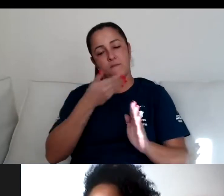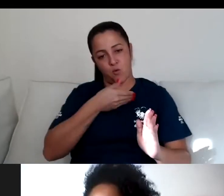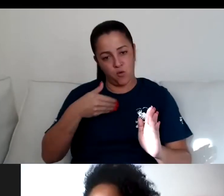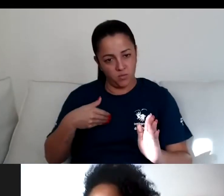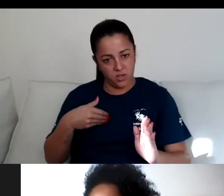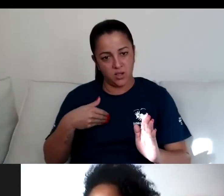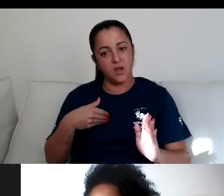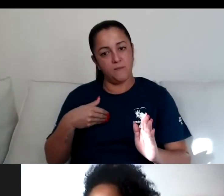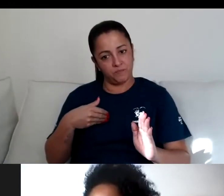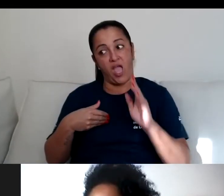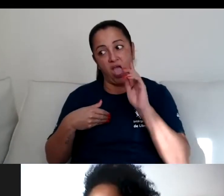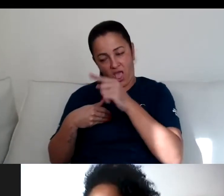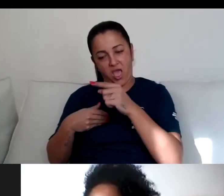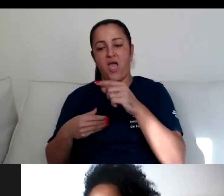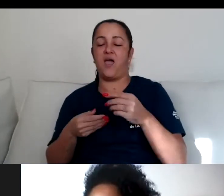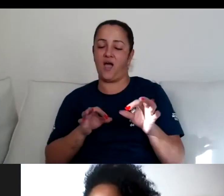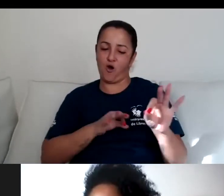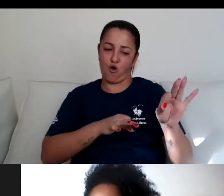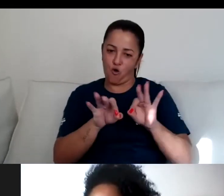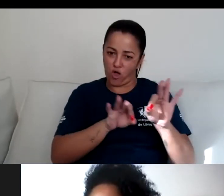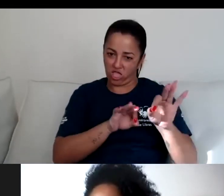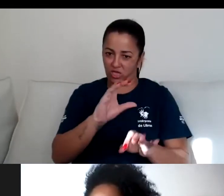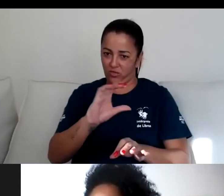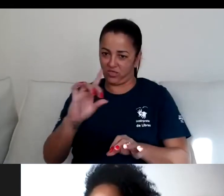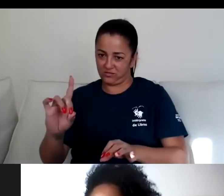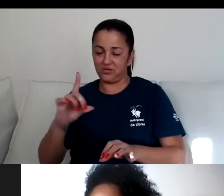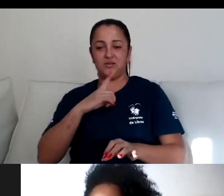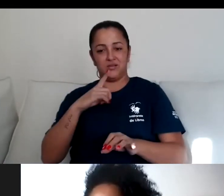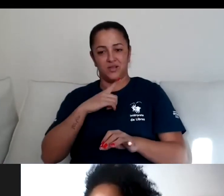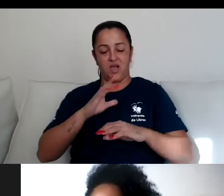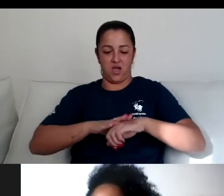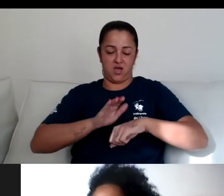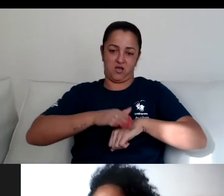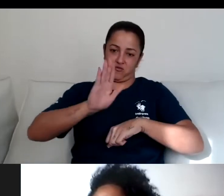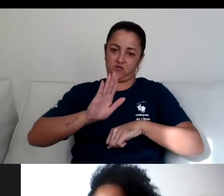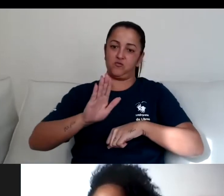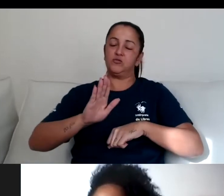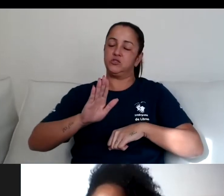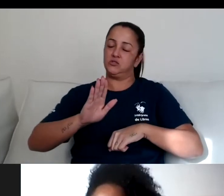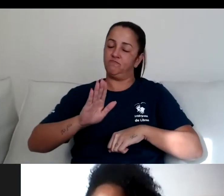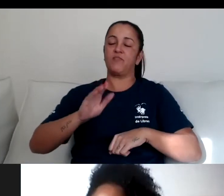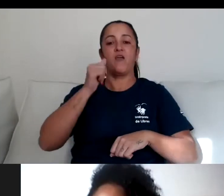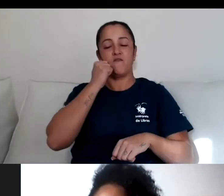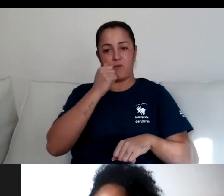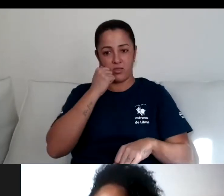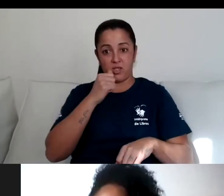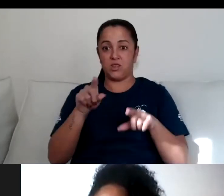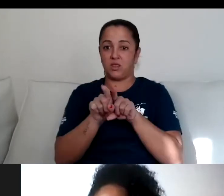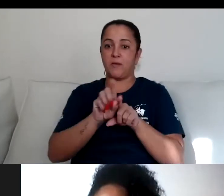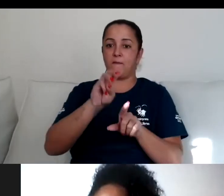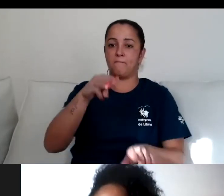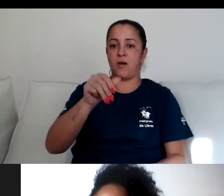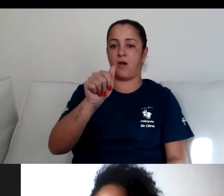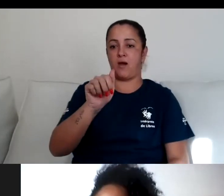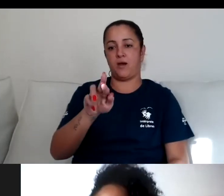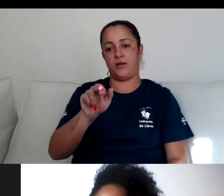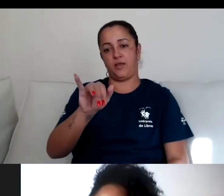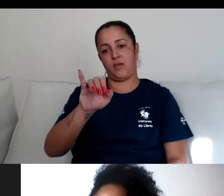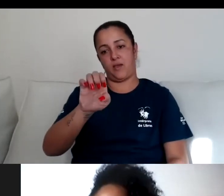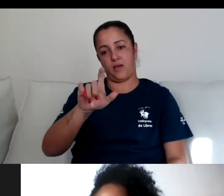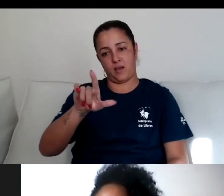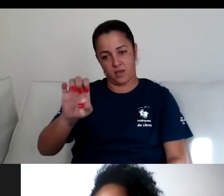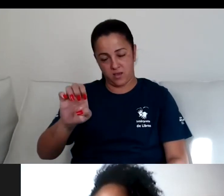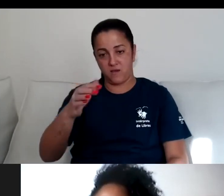ela é coordenadora do Grupo de Estudos Feministas Negros, Marielle Franco, e da livraria